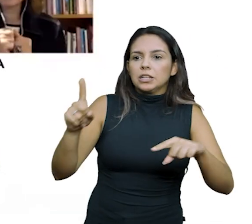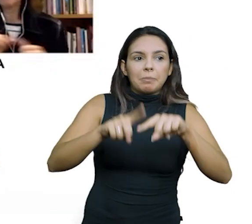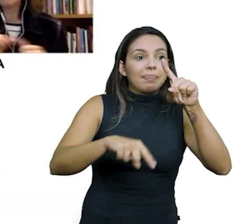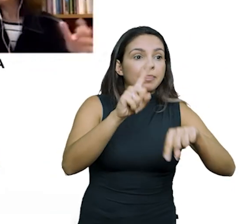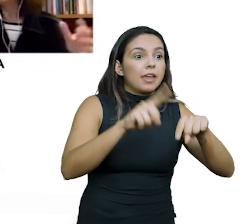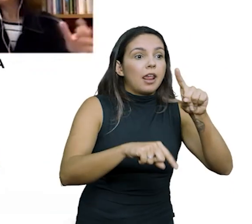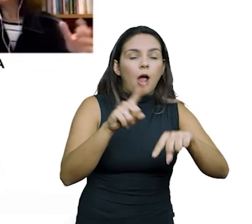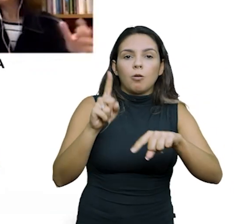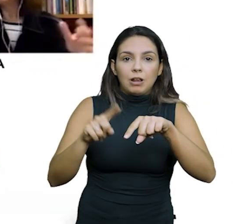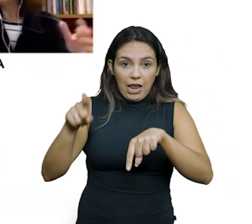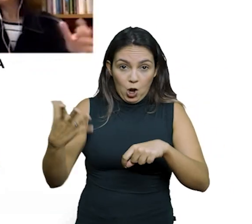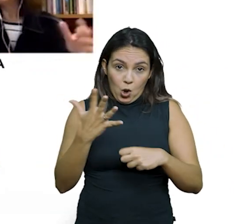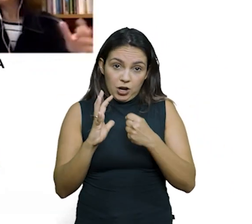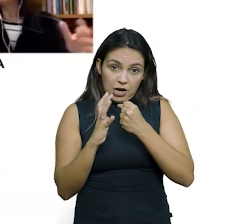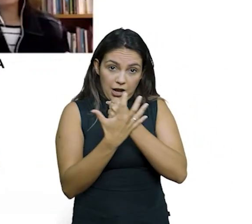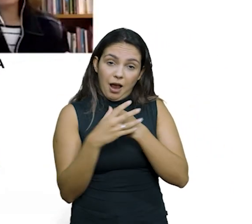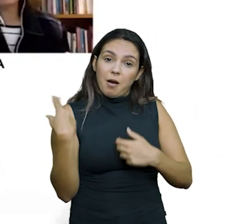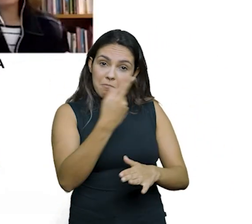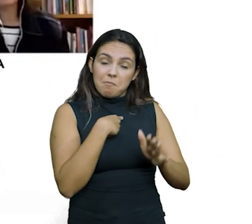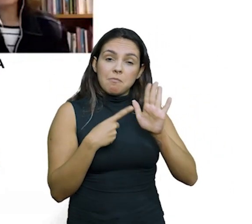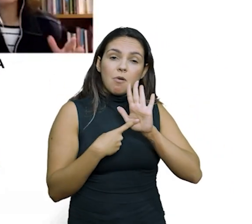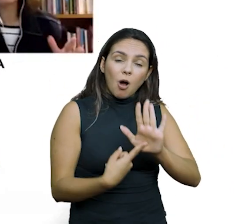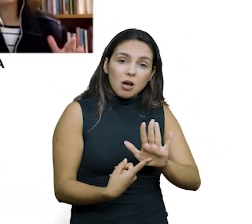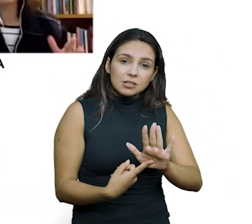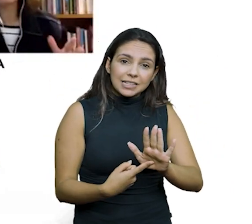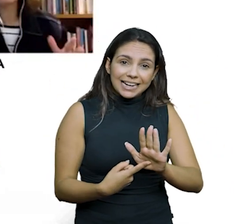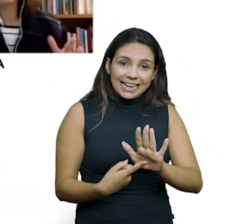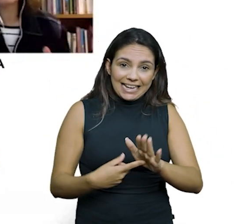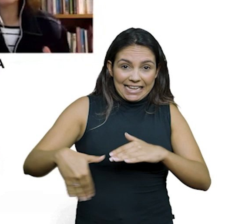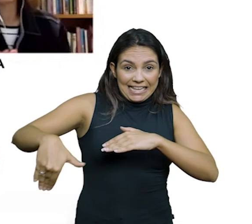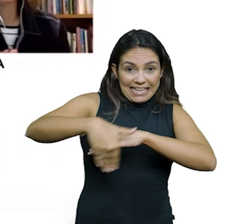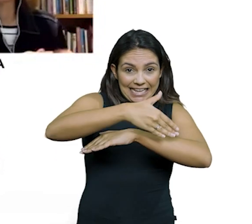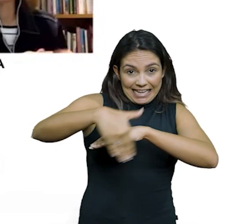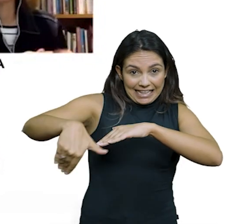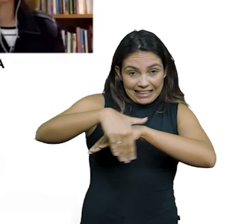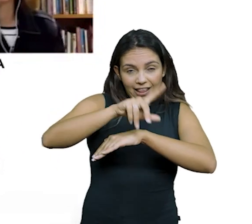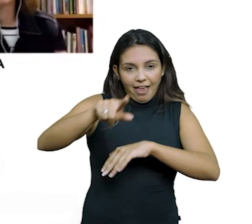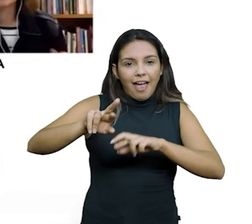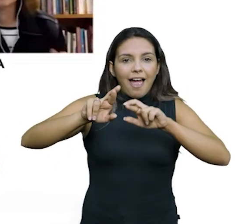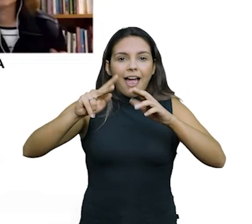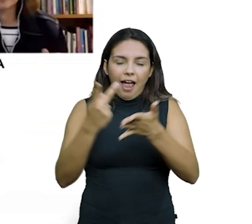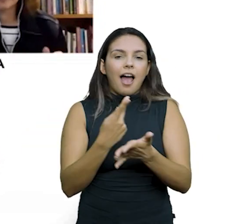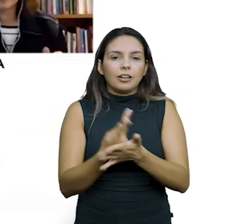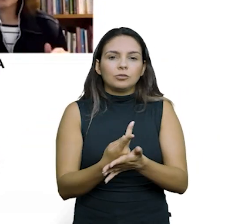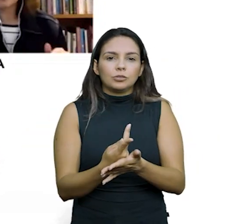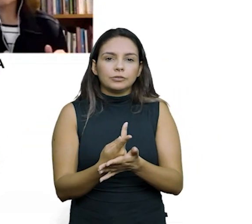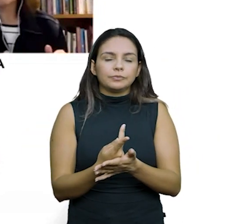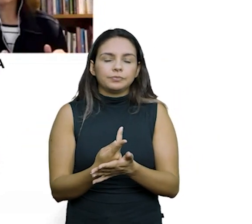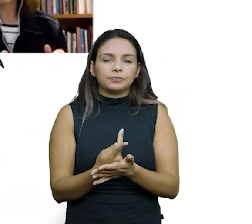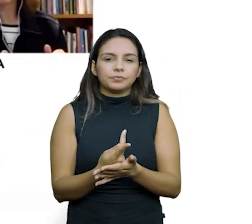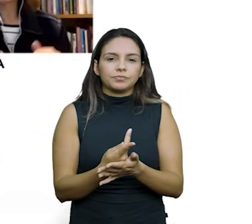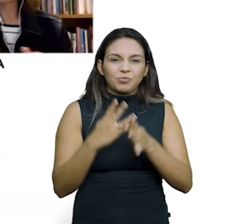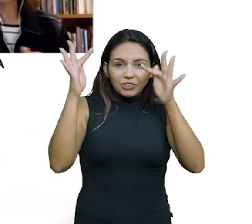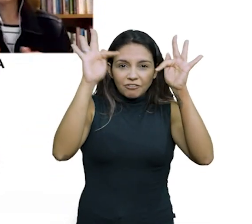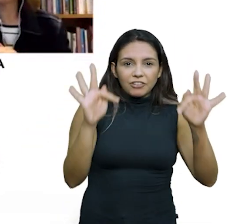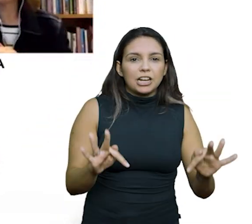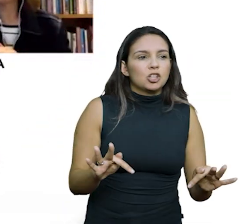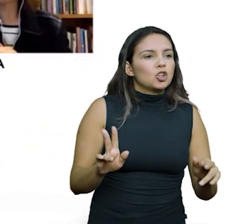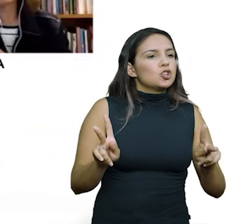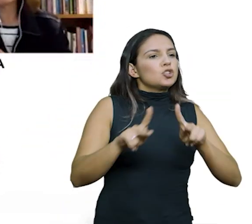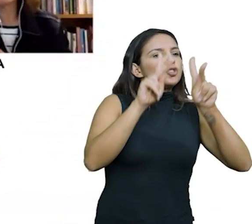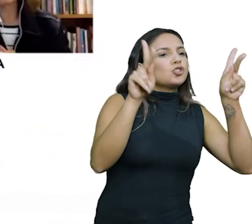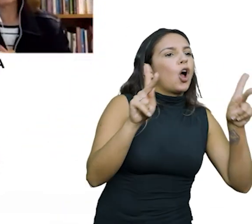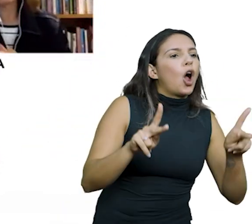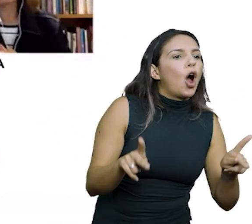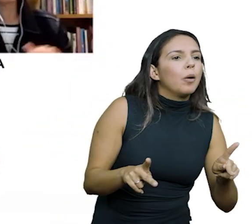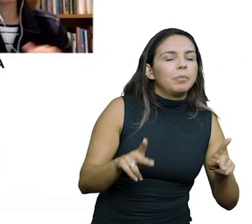E essa pandemia está nos mostrando que o endereço estava errado. Né? Essa coisa de você procurar a felicidade no